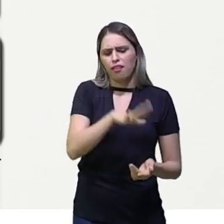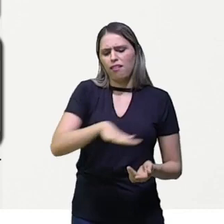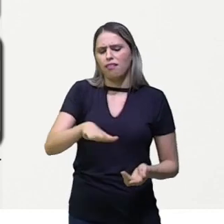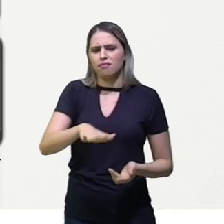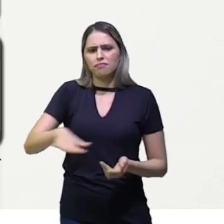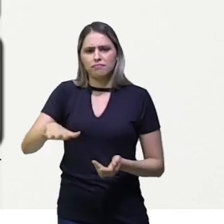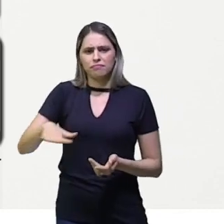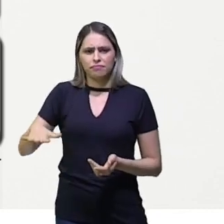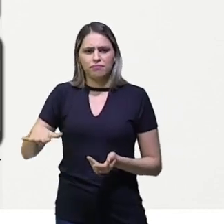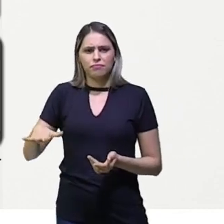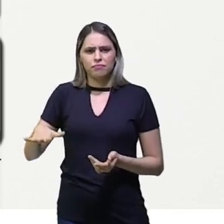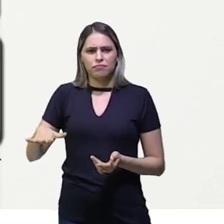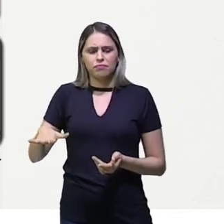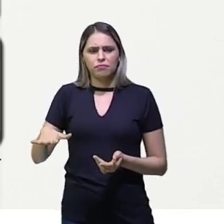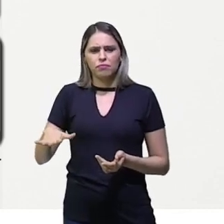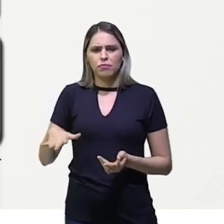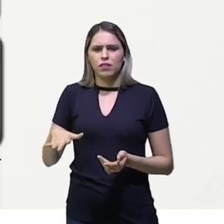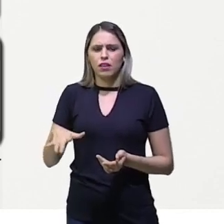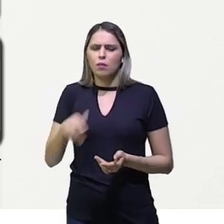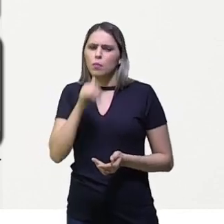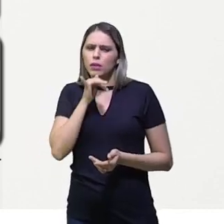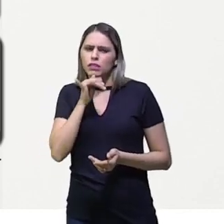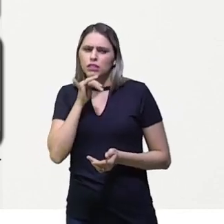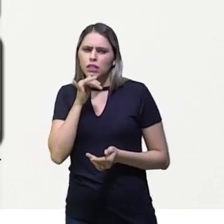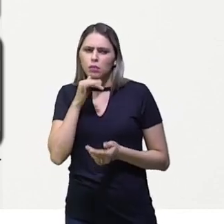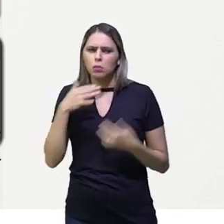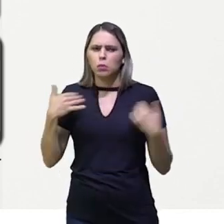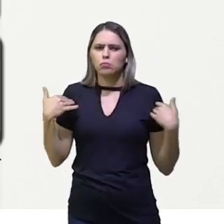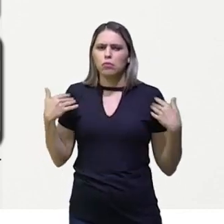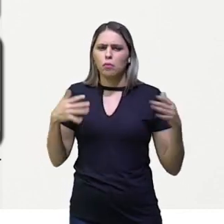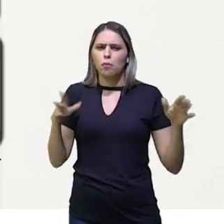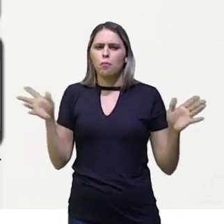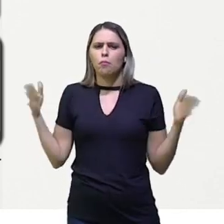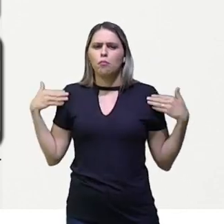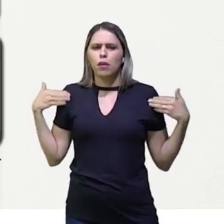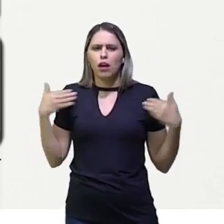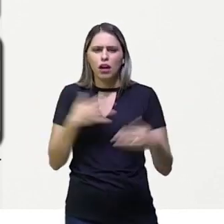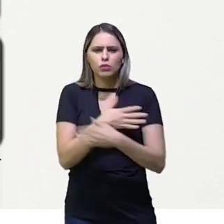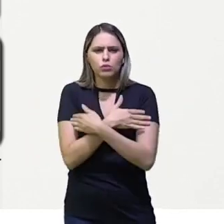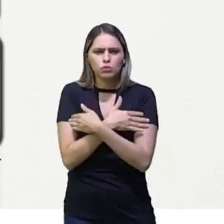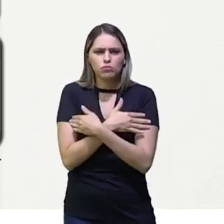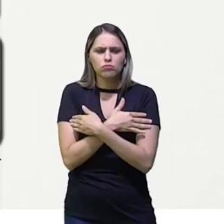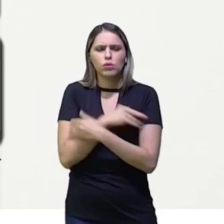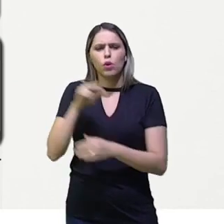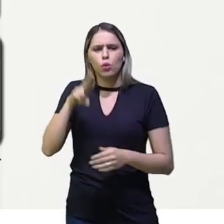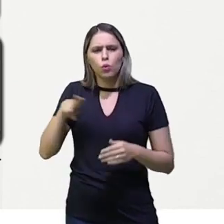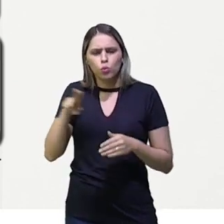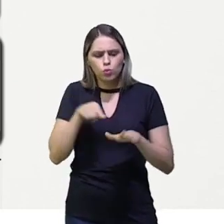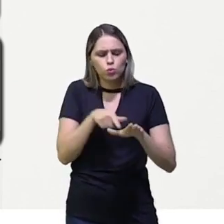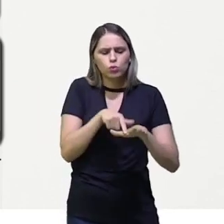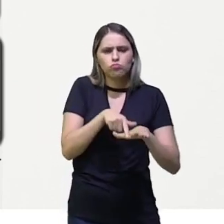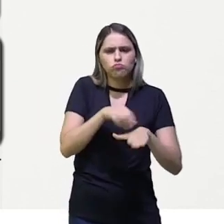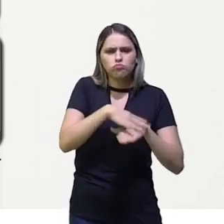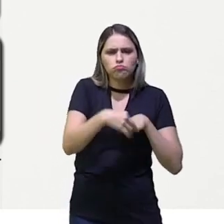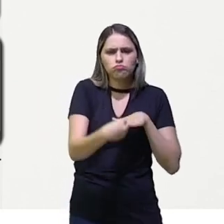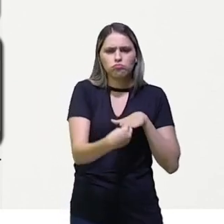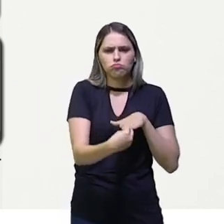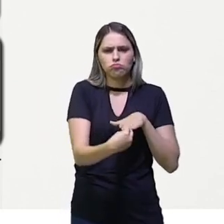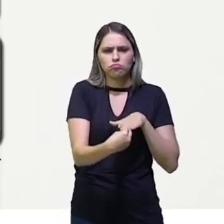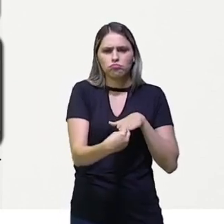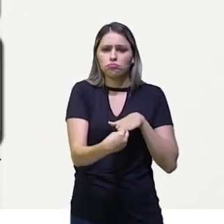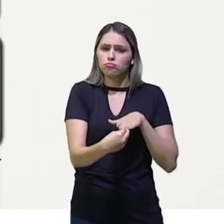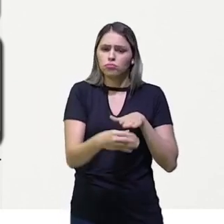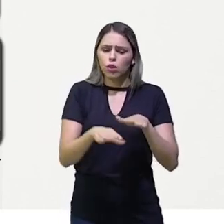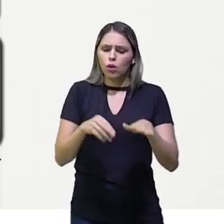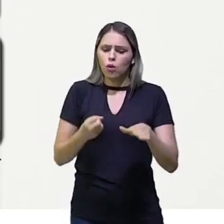em forma de braçadas, né? Usavam os pés para medir